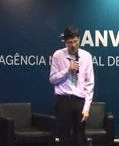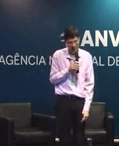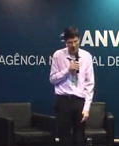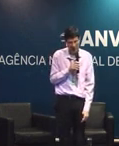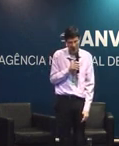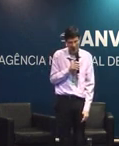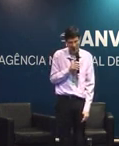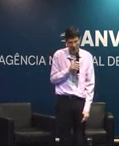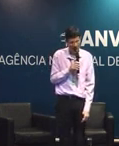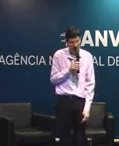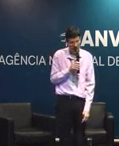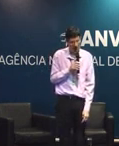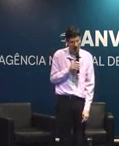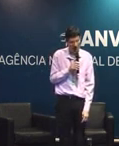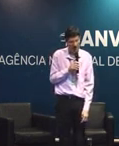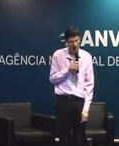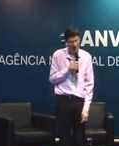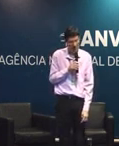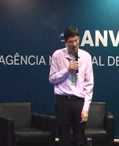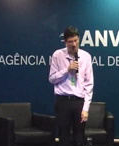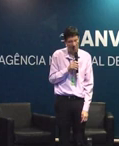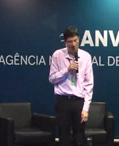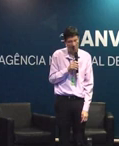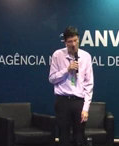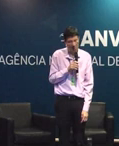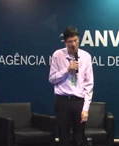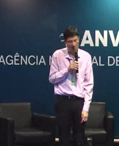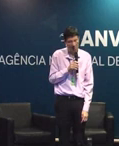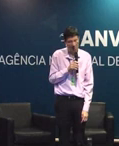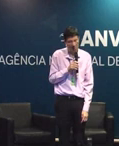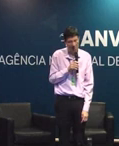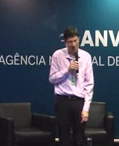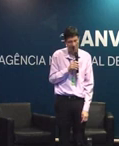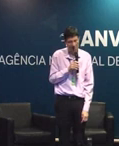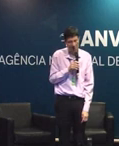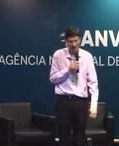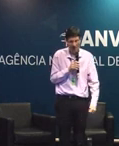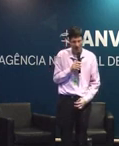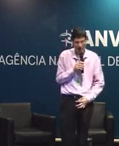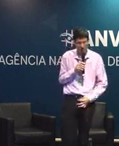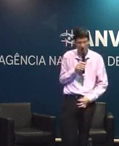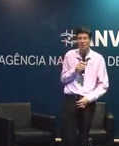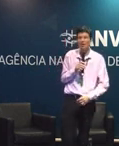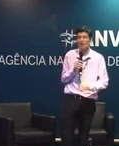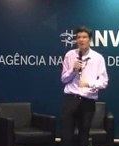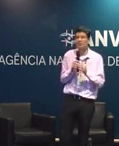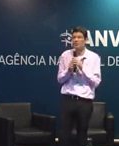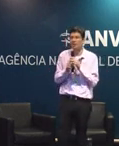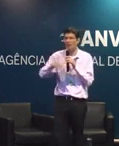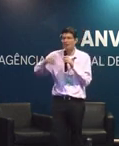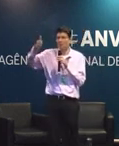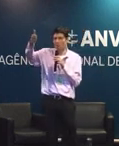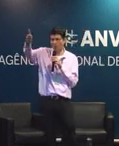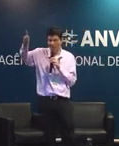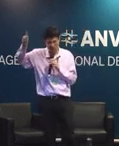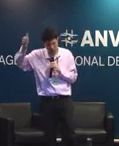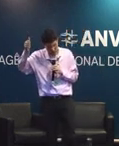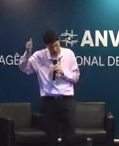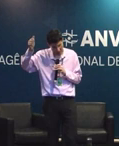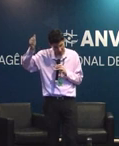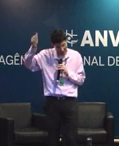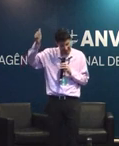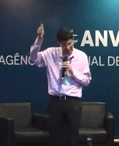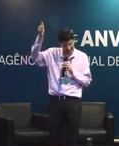Não, tinha mais, não tem não? Não. Ah, então as instalações. Então, ó, avisa, ó, pessoal, então isso